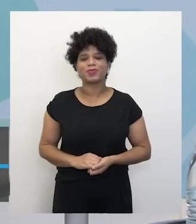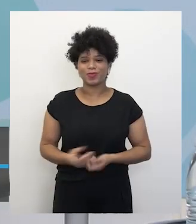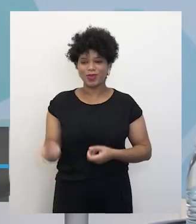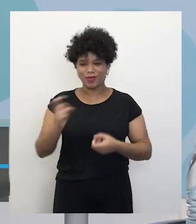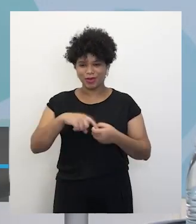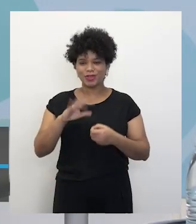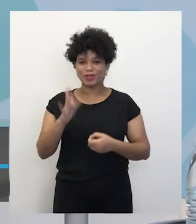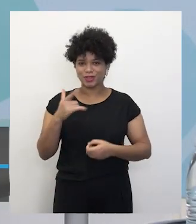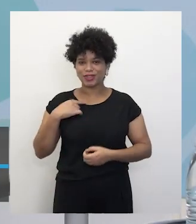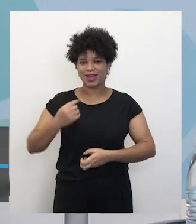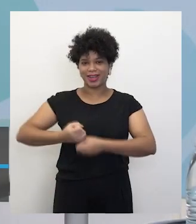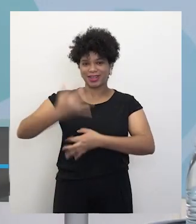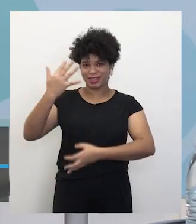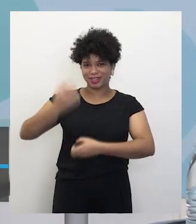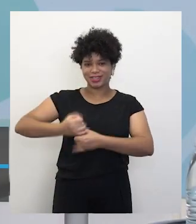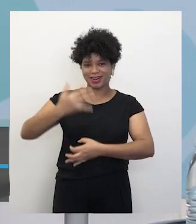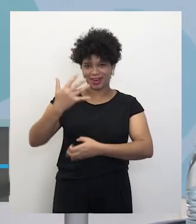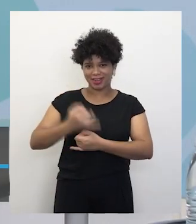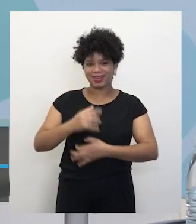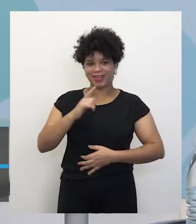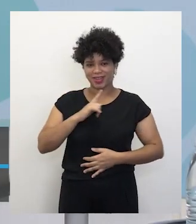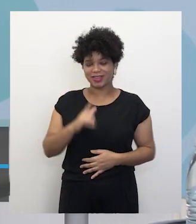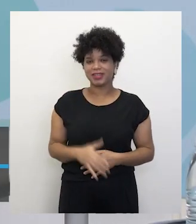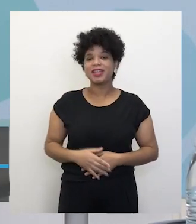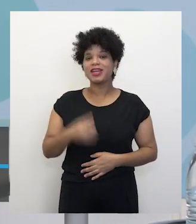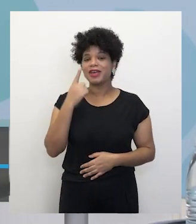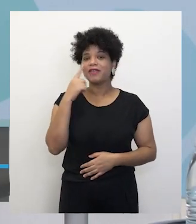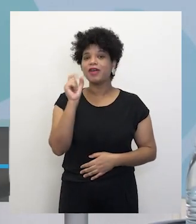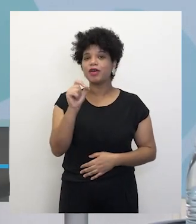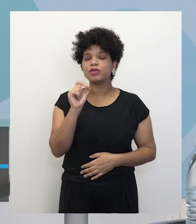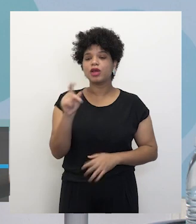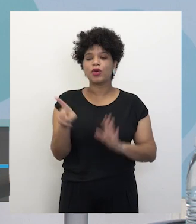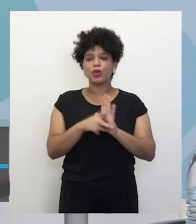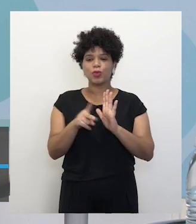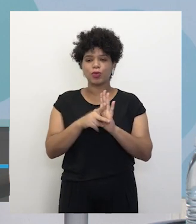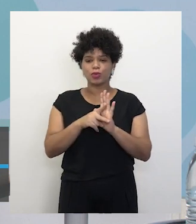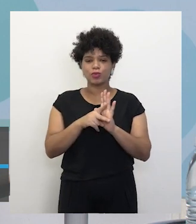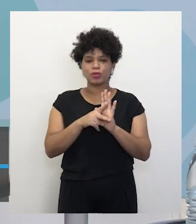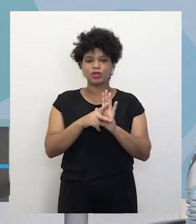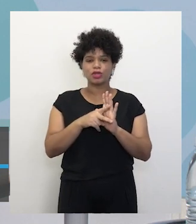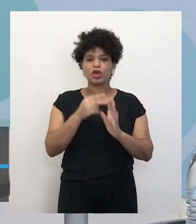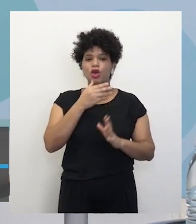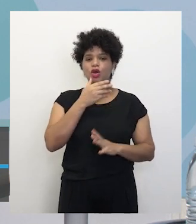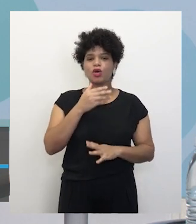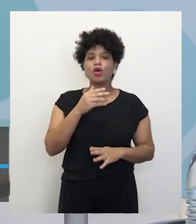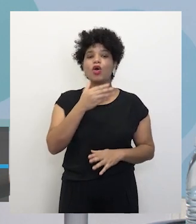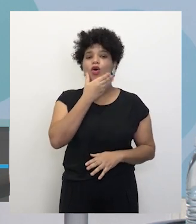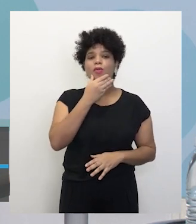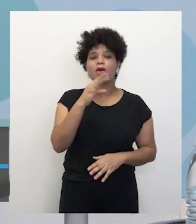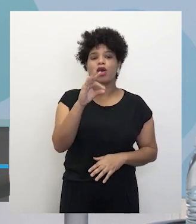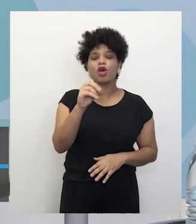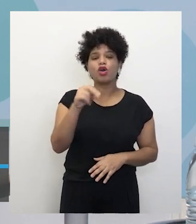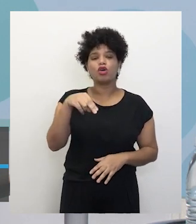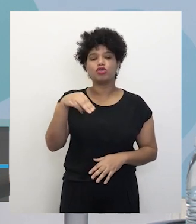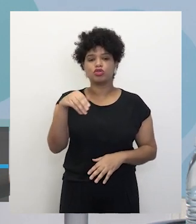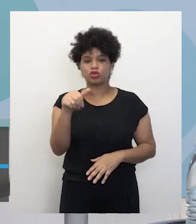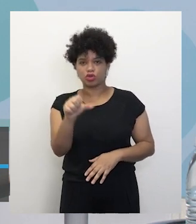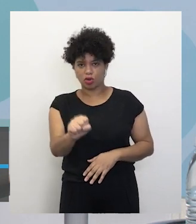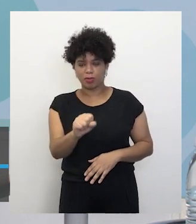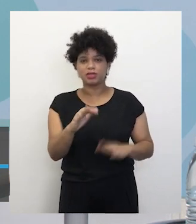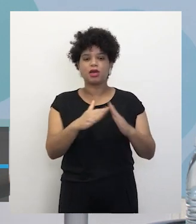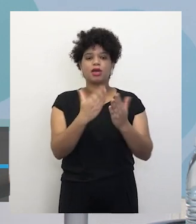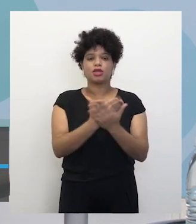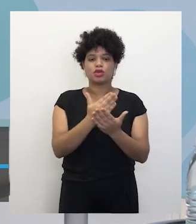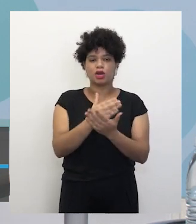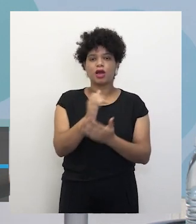Voltamos de mais interação pelo chat. E, olha, temos a interação do Prof. Thomas, que é da escola Prof. Joel Aguiar